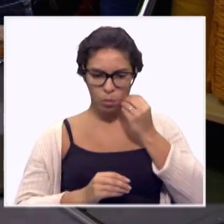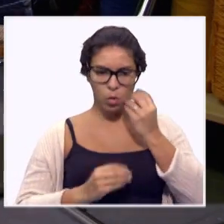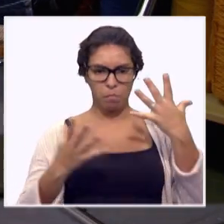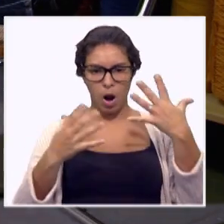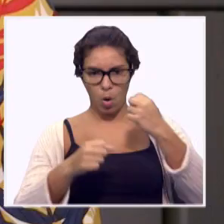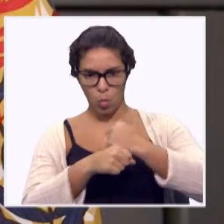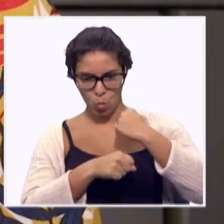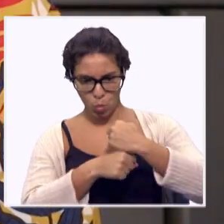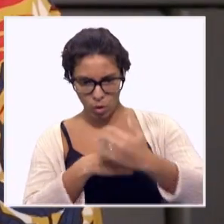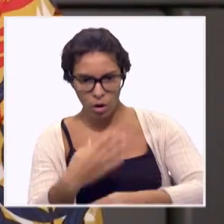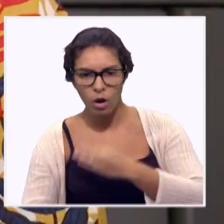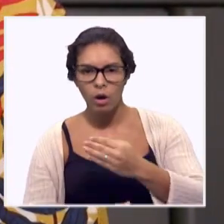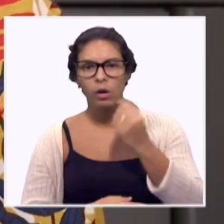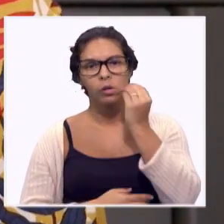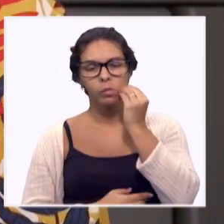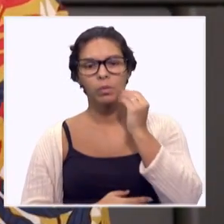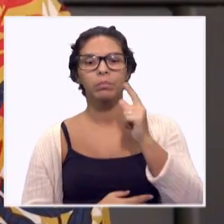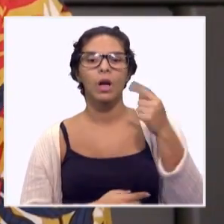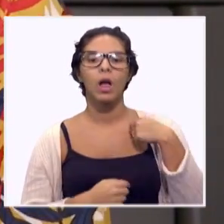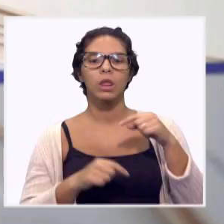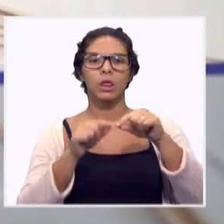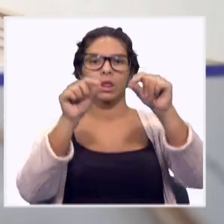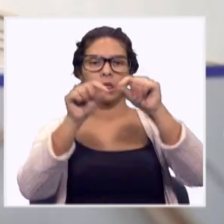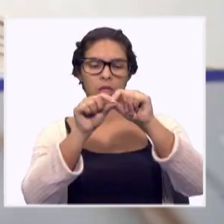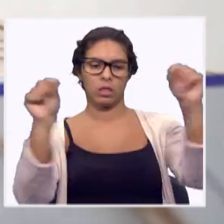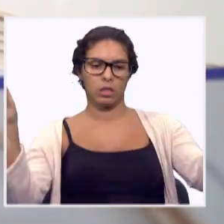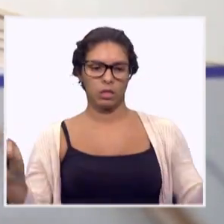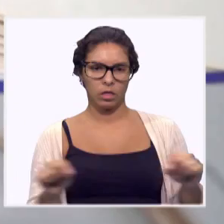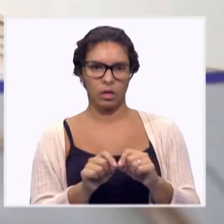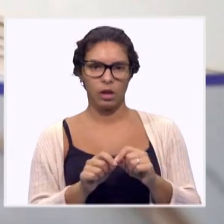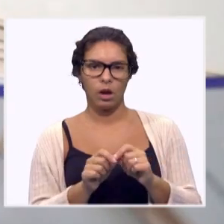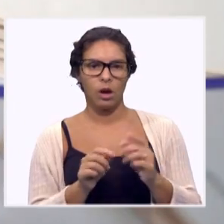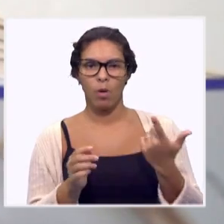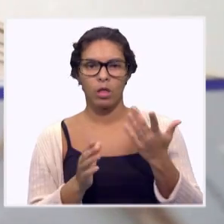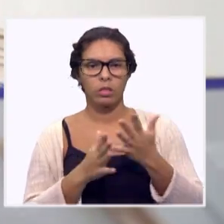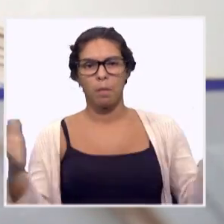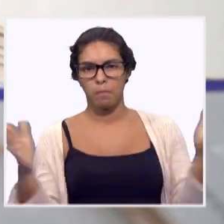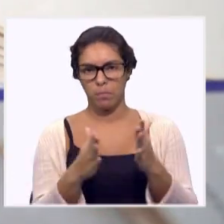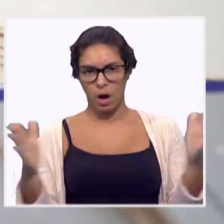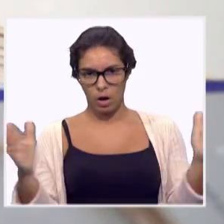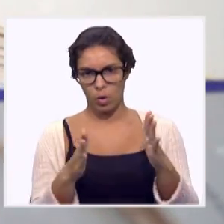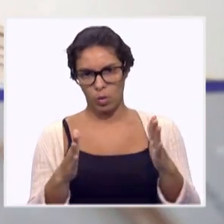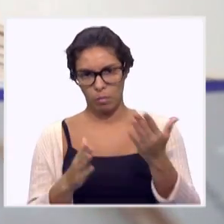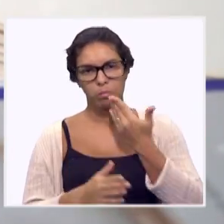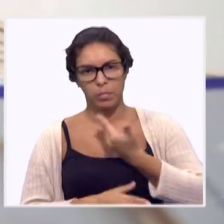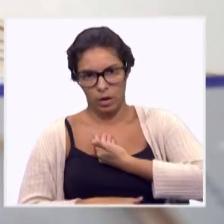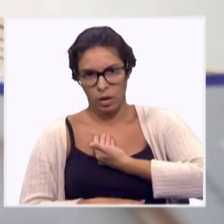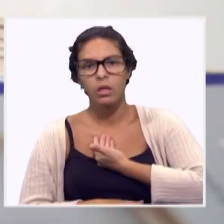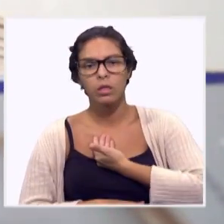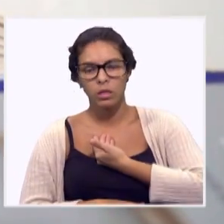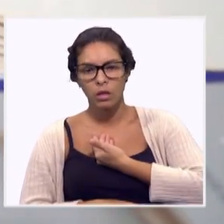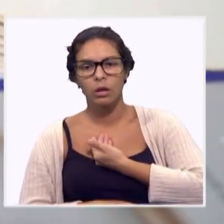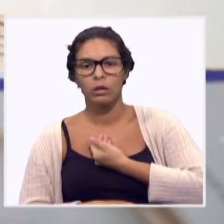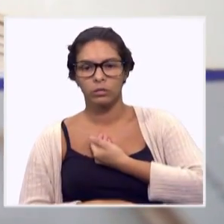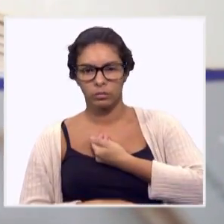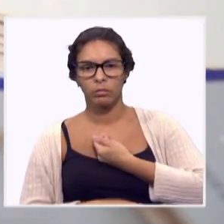essa ideia? Começo por definir o tamanho. Se for uma peça, uma encomenda de um cliente,